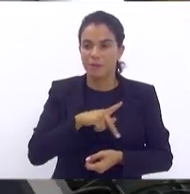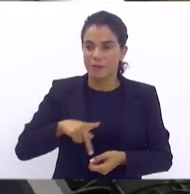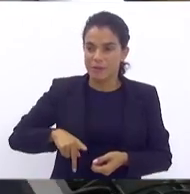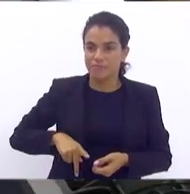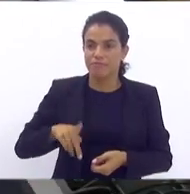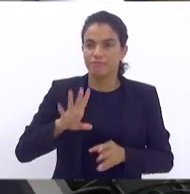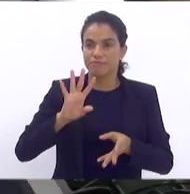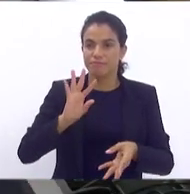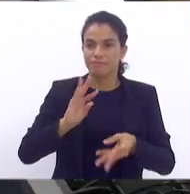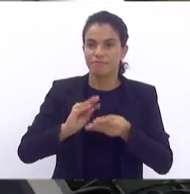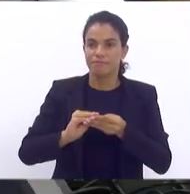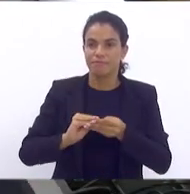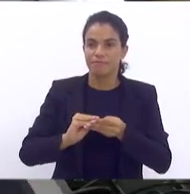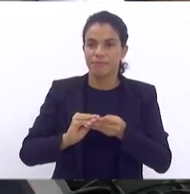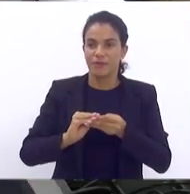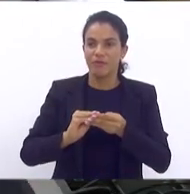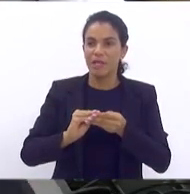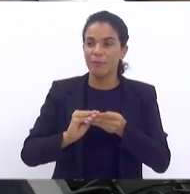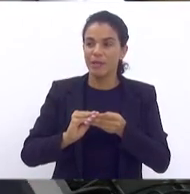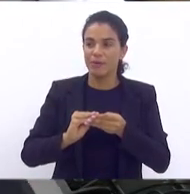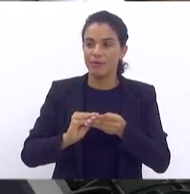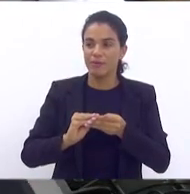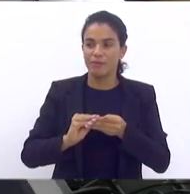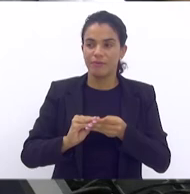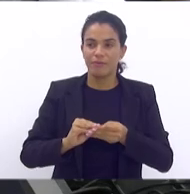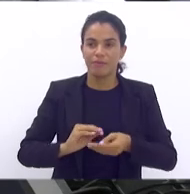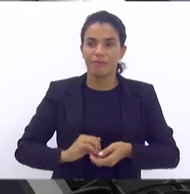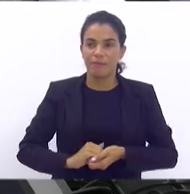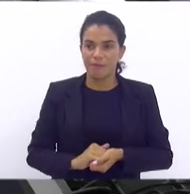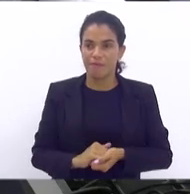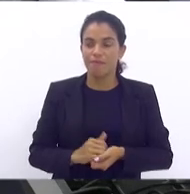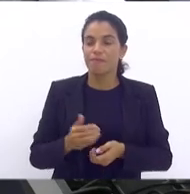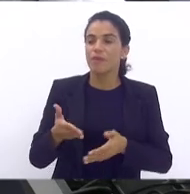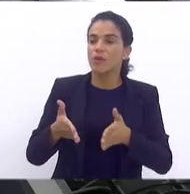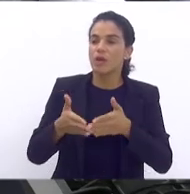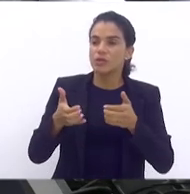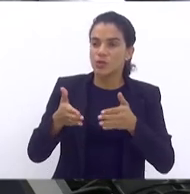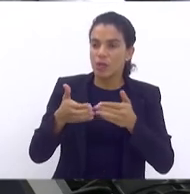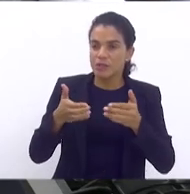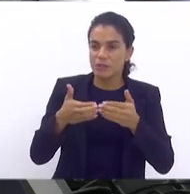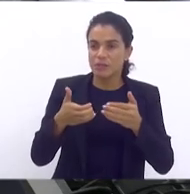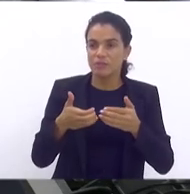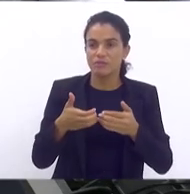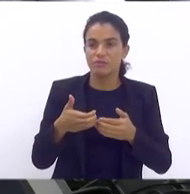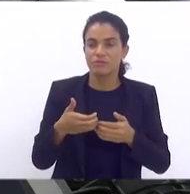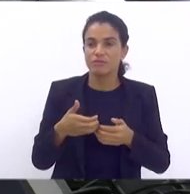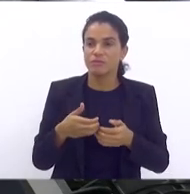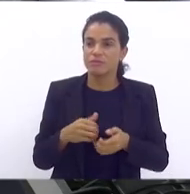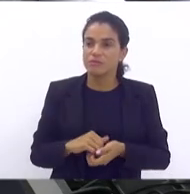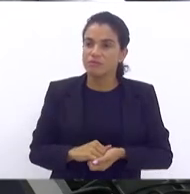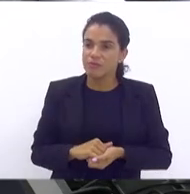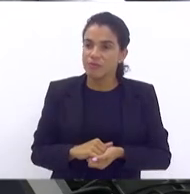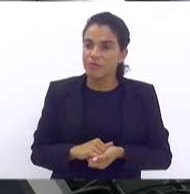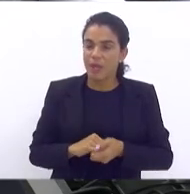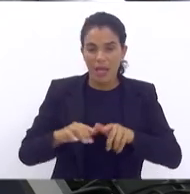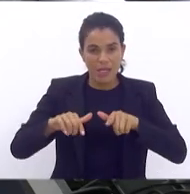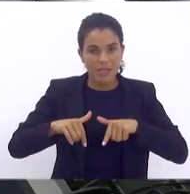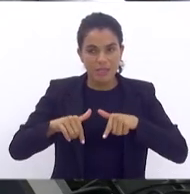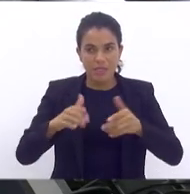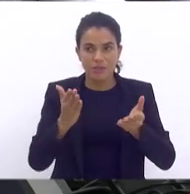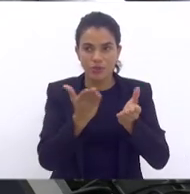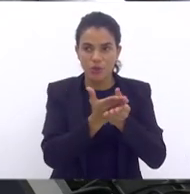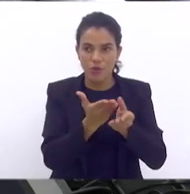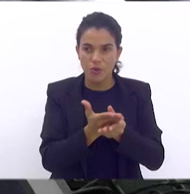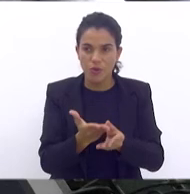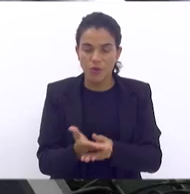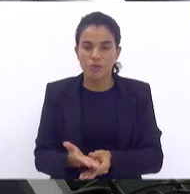bem breve, prometo. Assim como eu fiz a solicitação que vocês nos enviassem, as ações que vocês fizeram